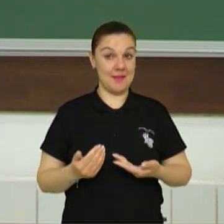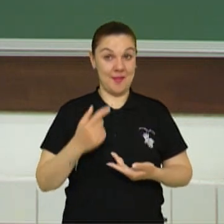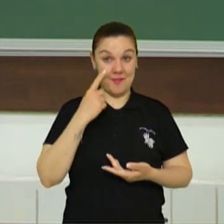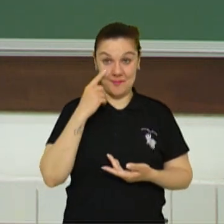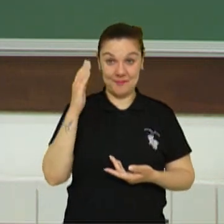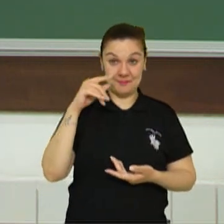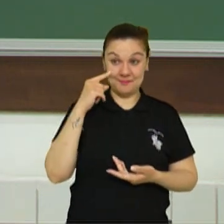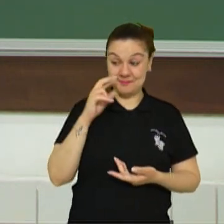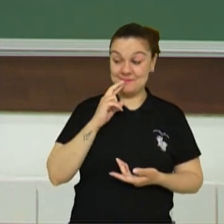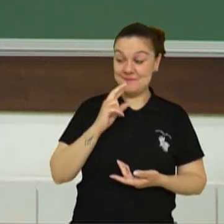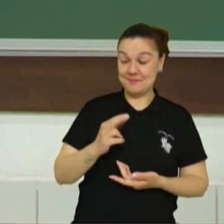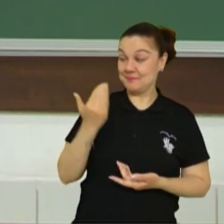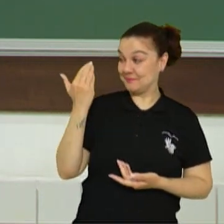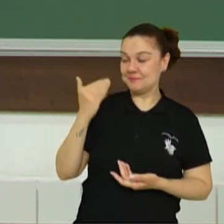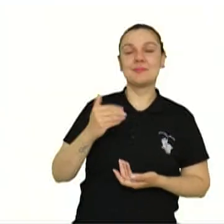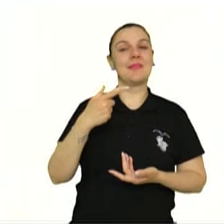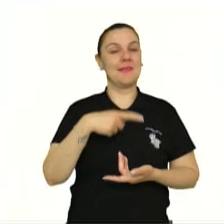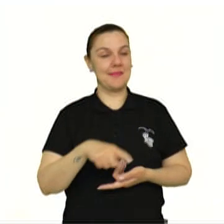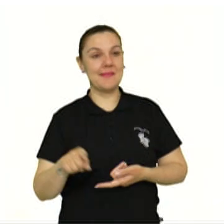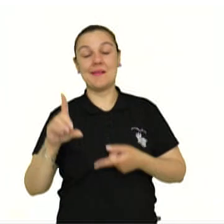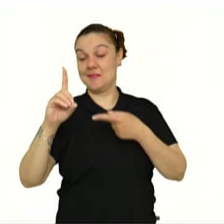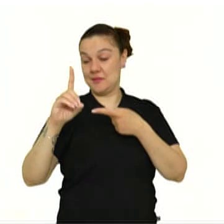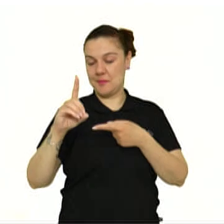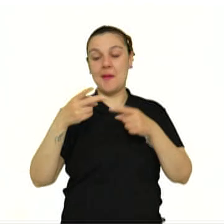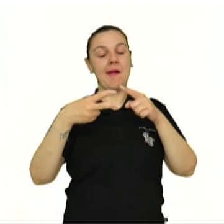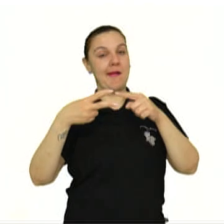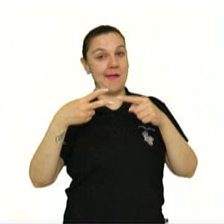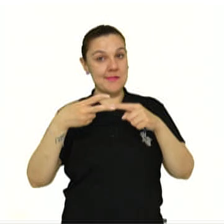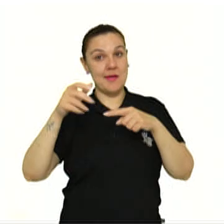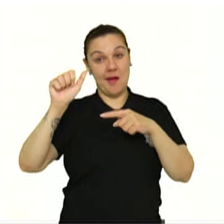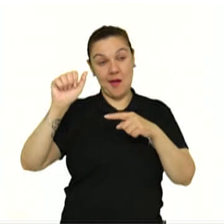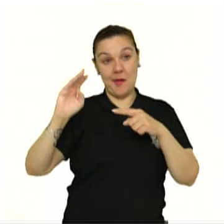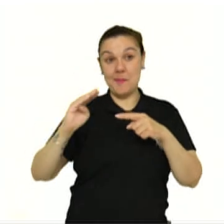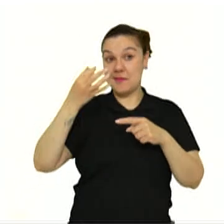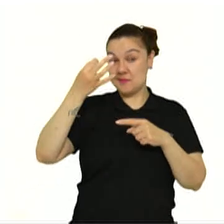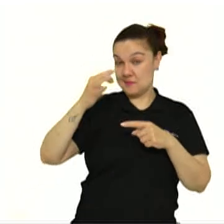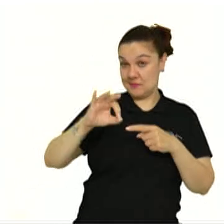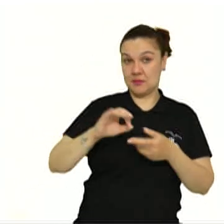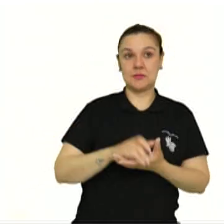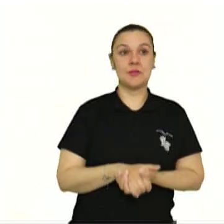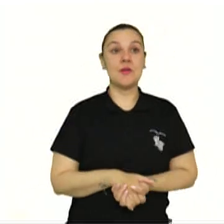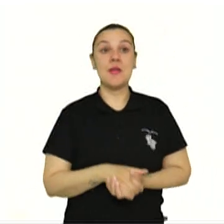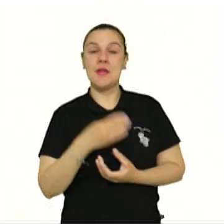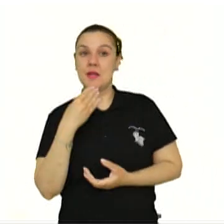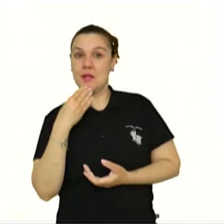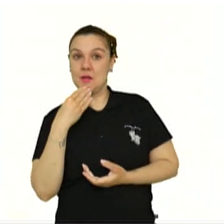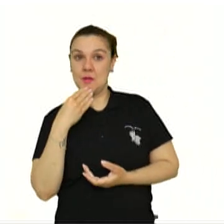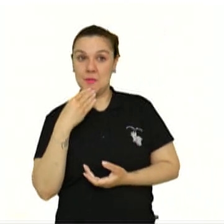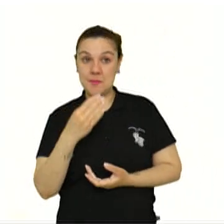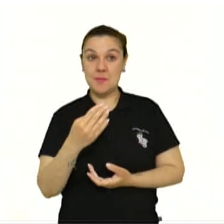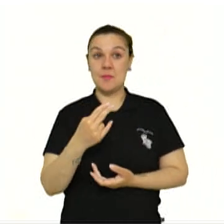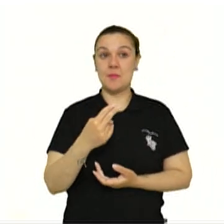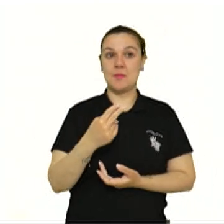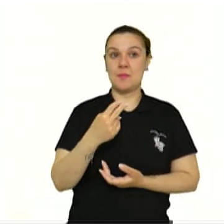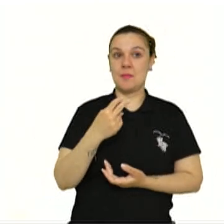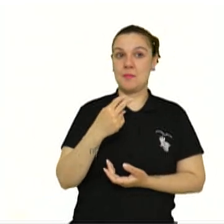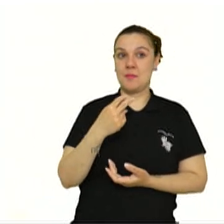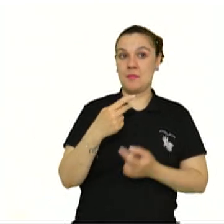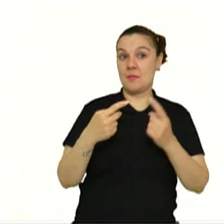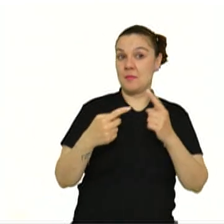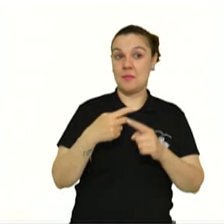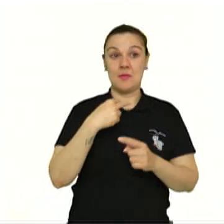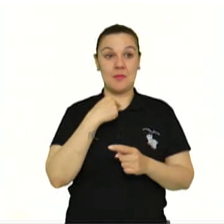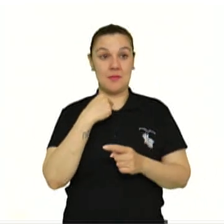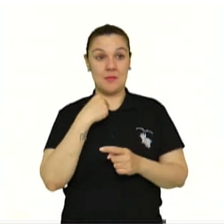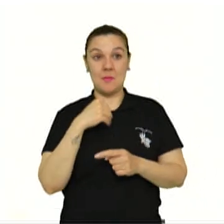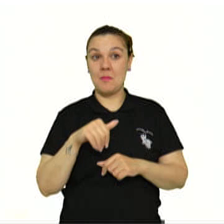a resposta? Então, a letra correta é a letra D. As duas estão corretas, né? Então, ele não pode ultrapassar os 25 segundos na hora do